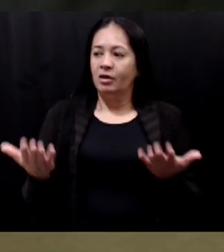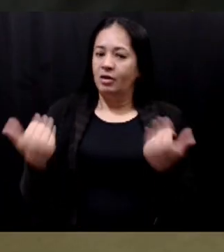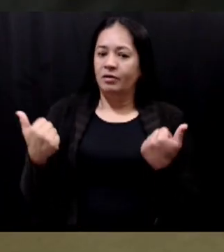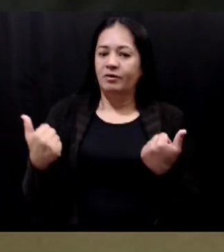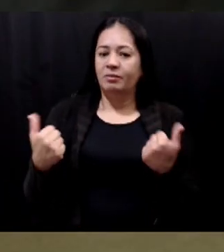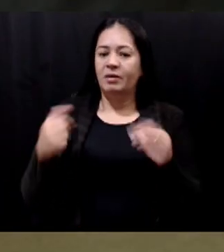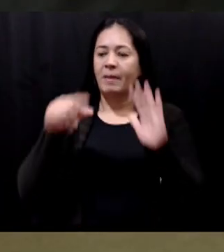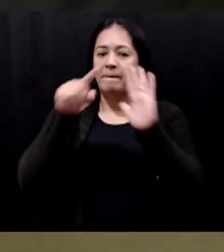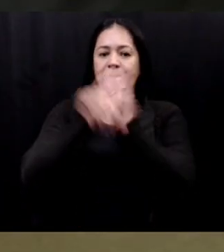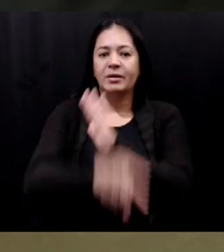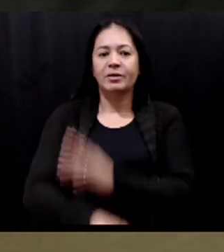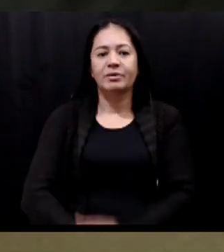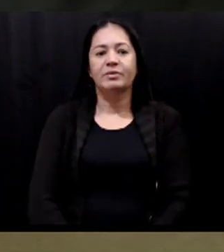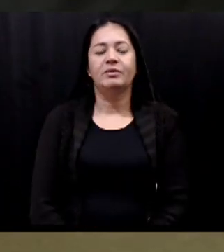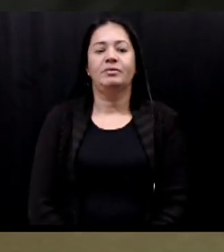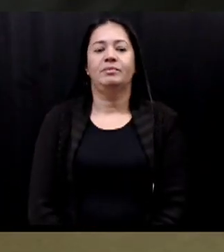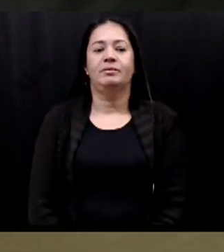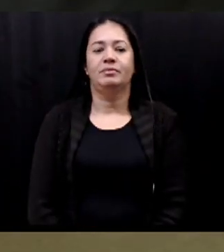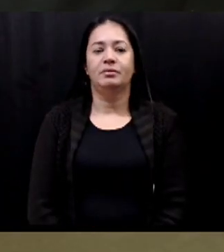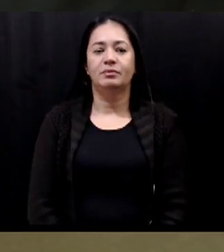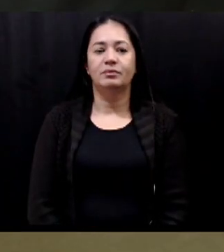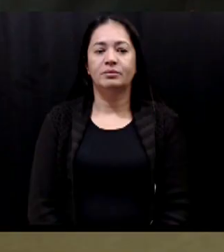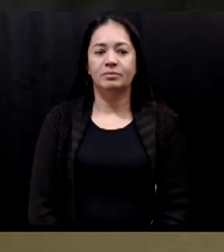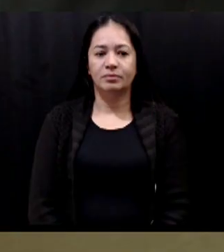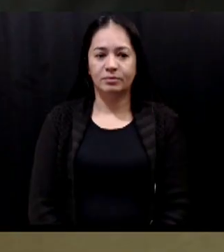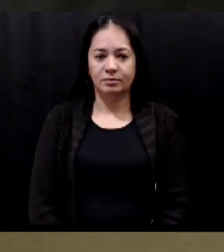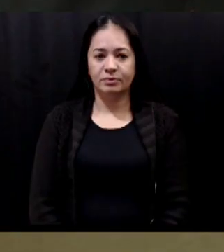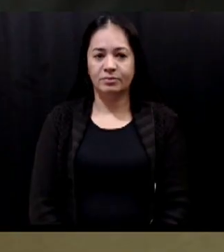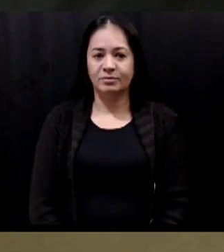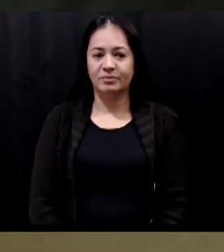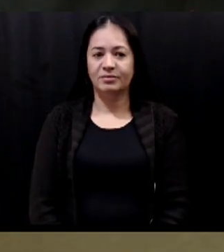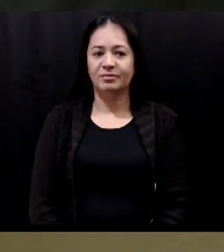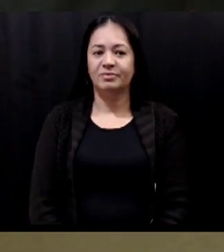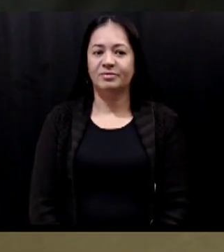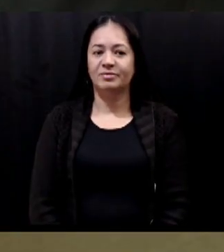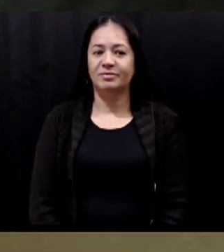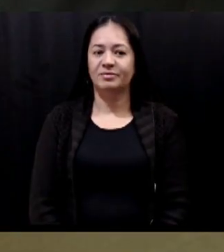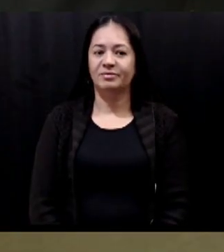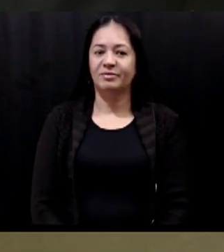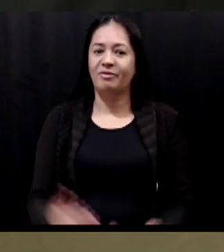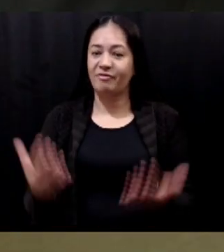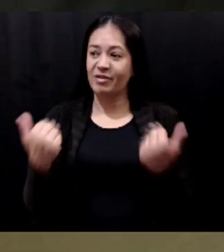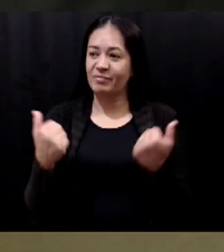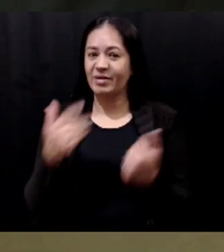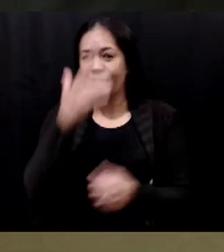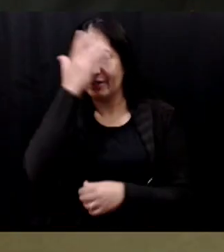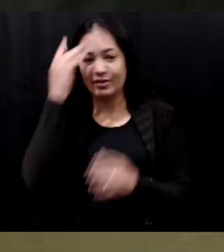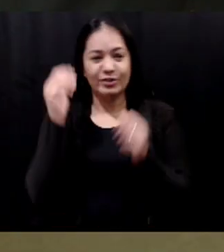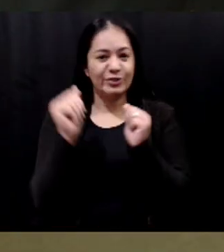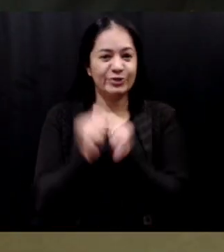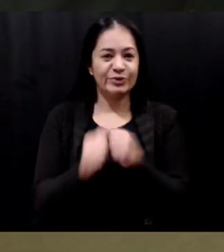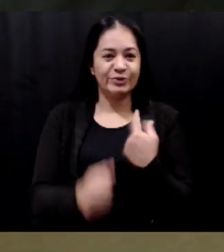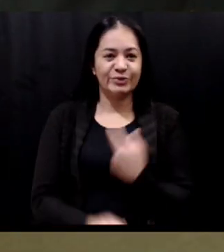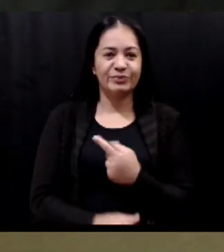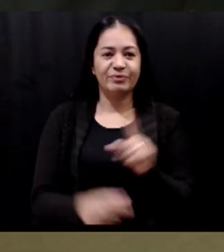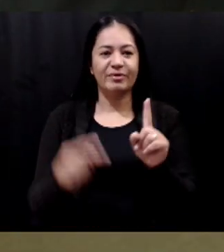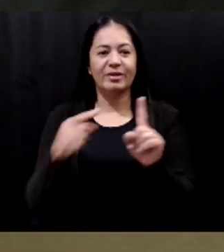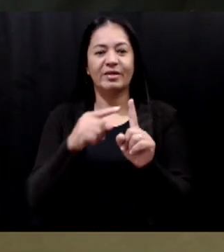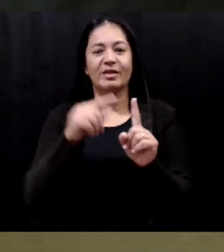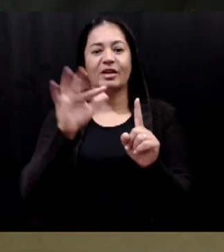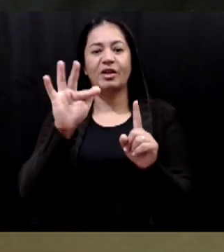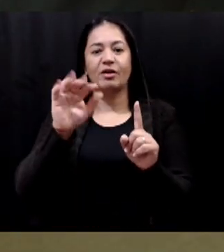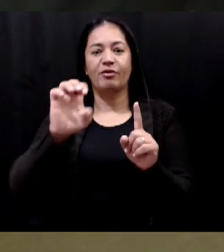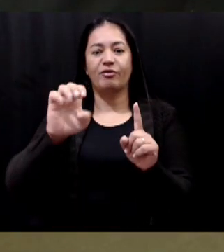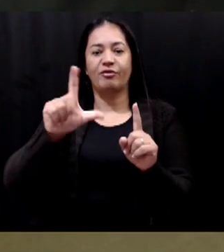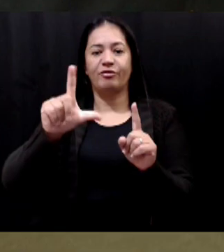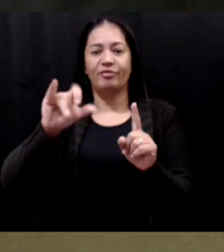gente, produção? Vamos ver quem está conosco nessa manhã de segunda-feira. Felipe Jardim, Nova Europa. Pular café da